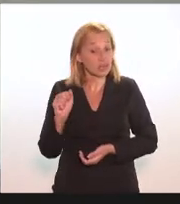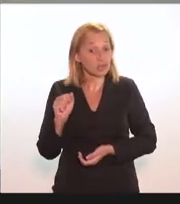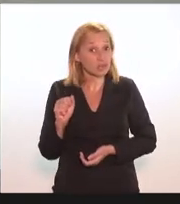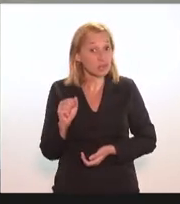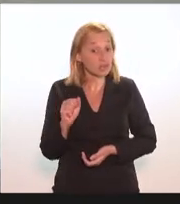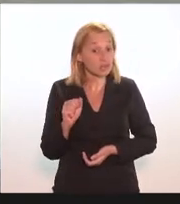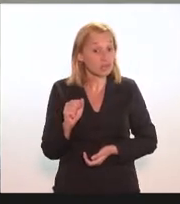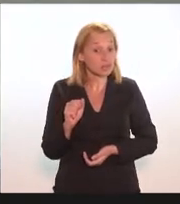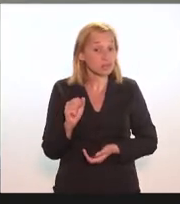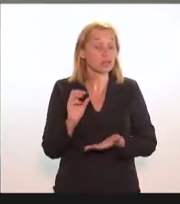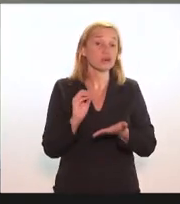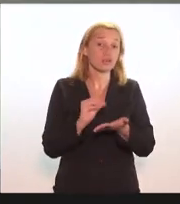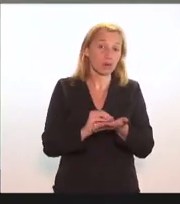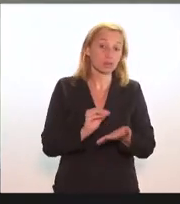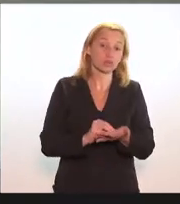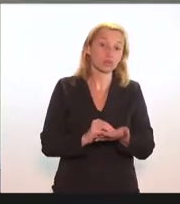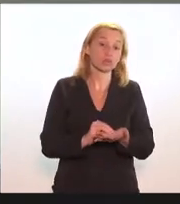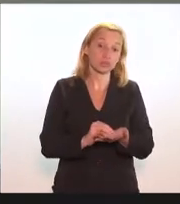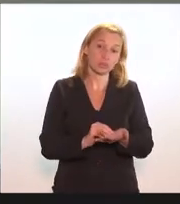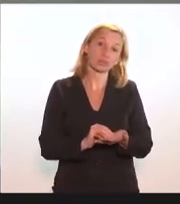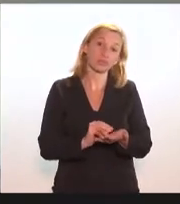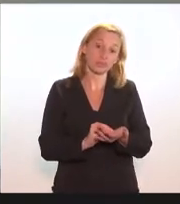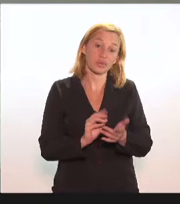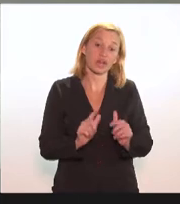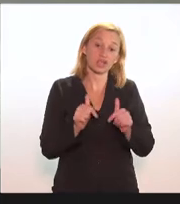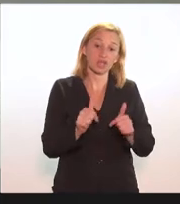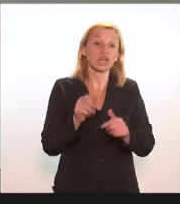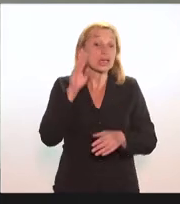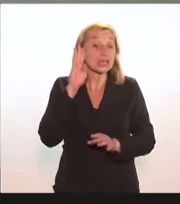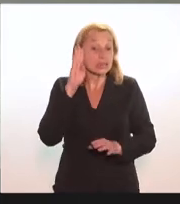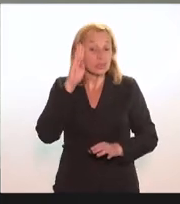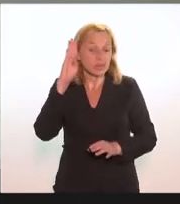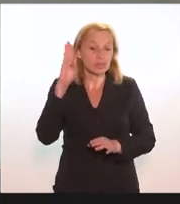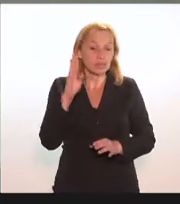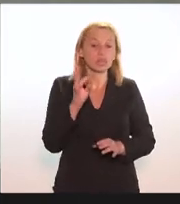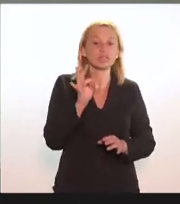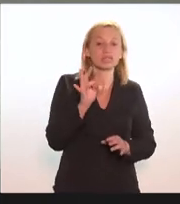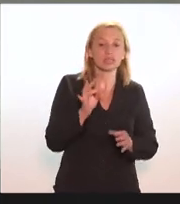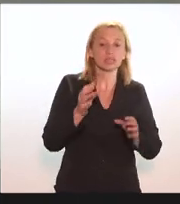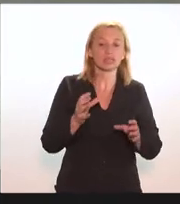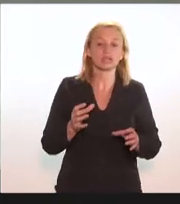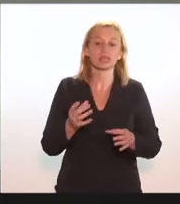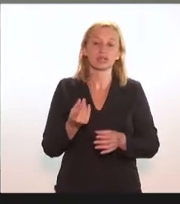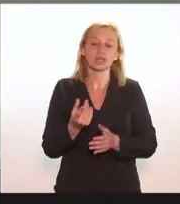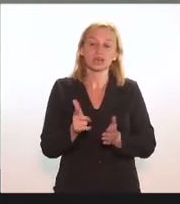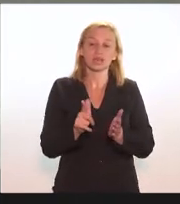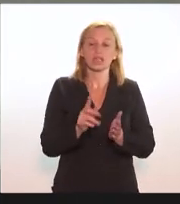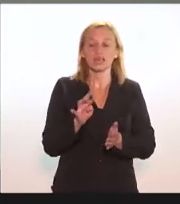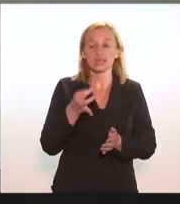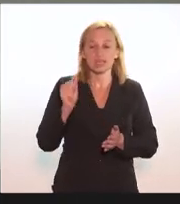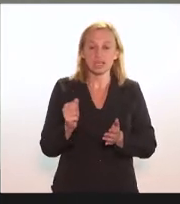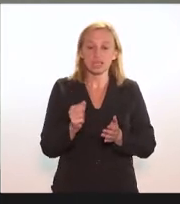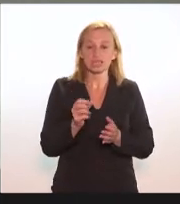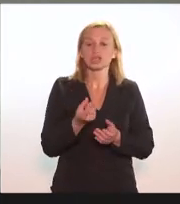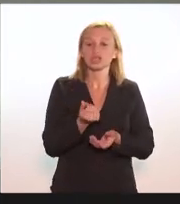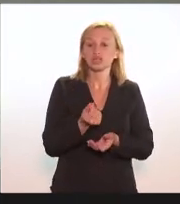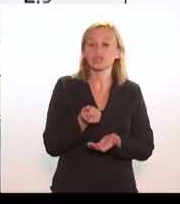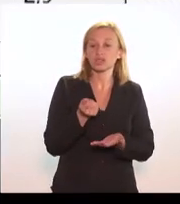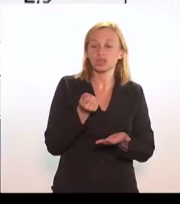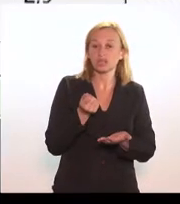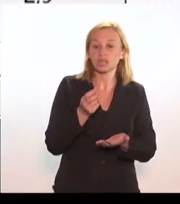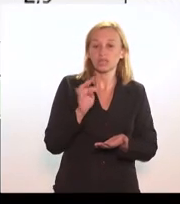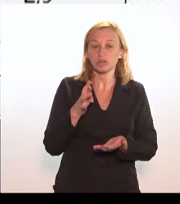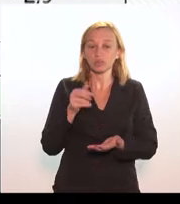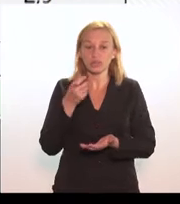ficaram frustradas, especialmente as receitas tributárias, que ficaram 7,4